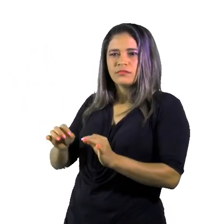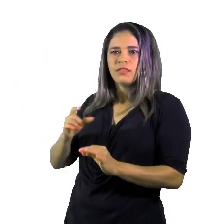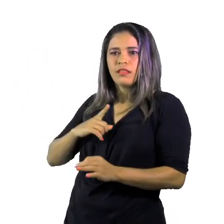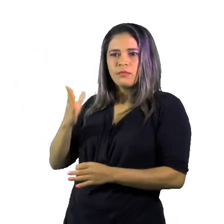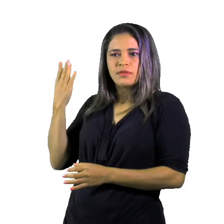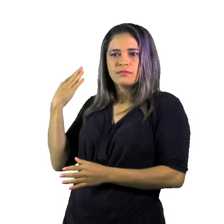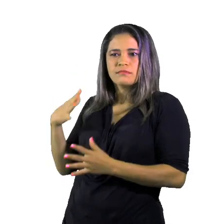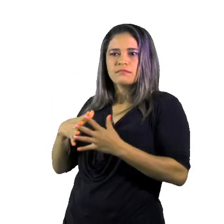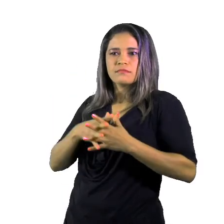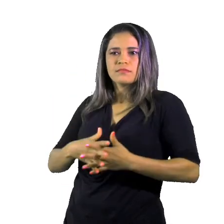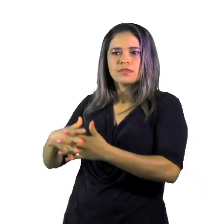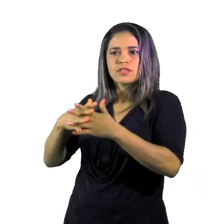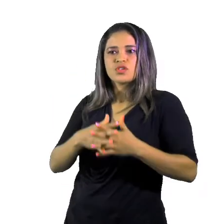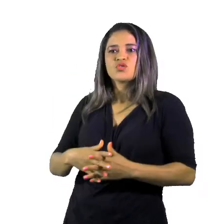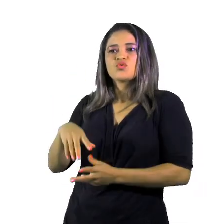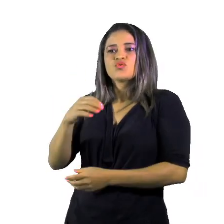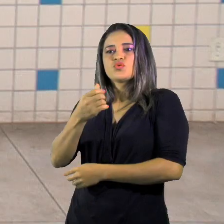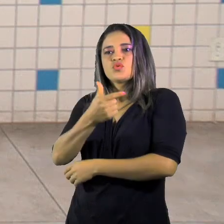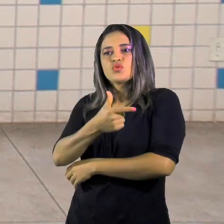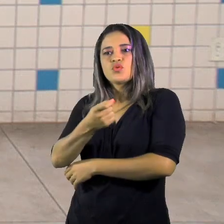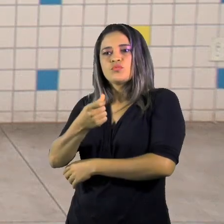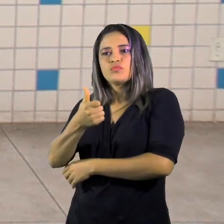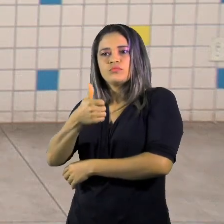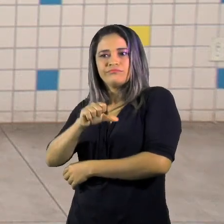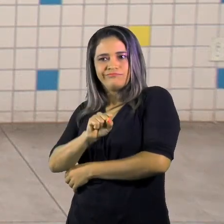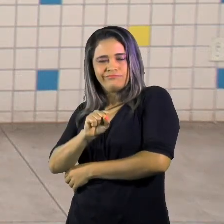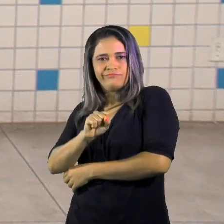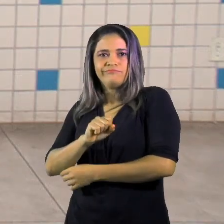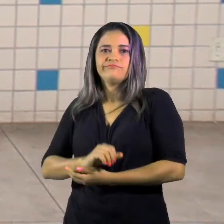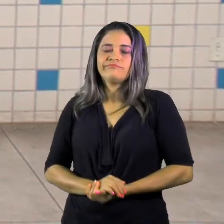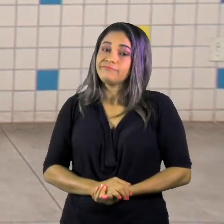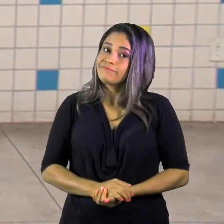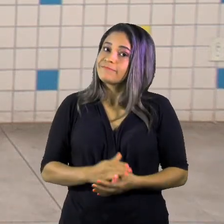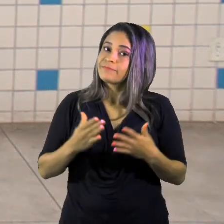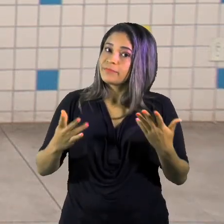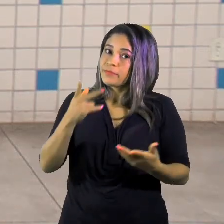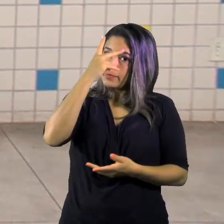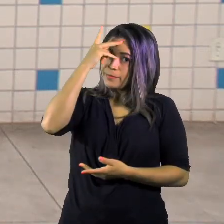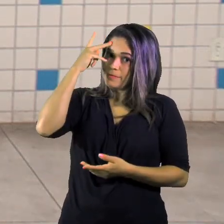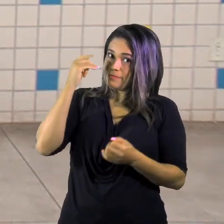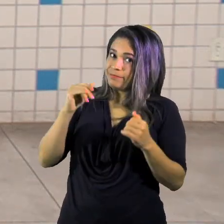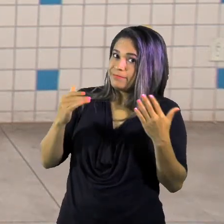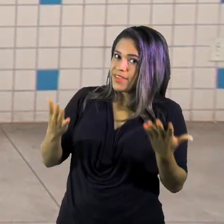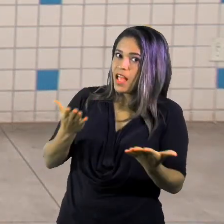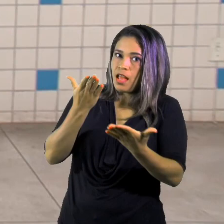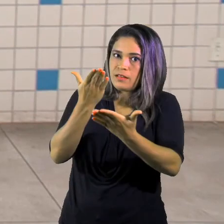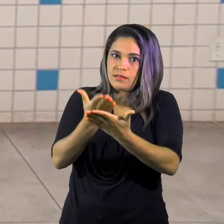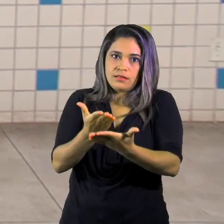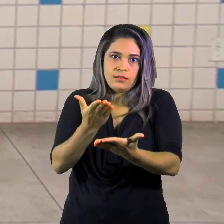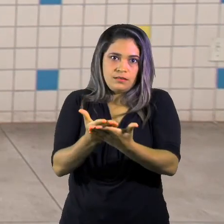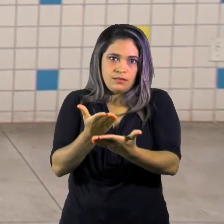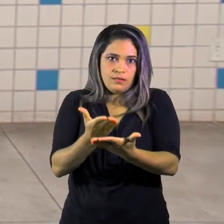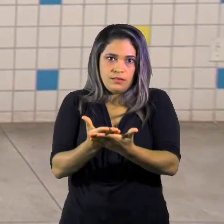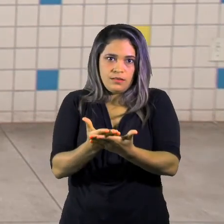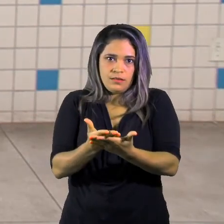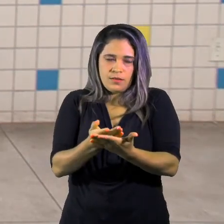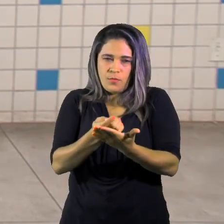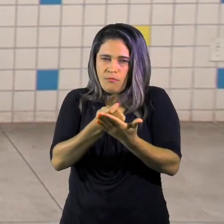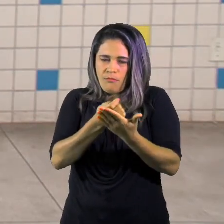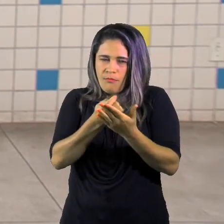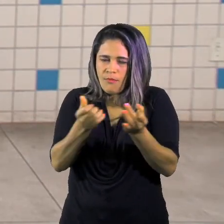dos caminhoneiros em 2018. Pessoal, é isso aí. A nossa aula está